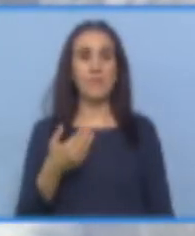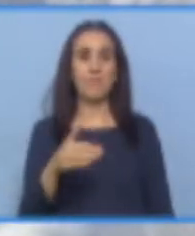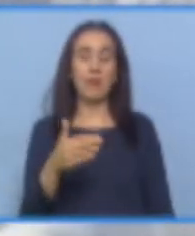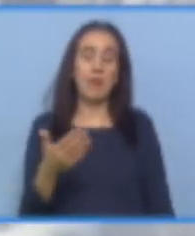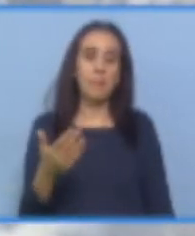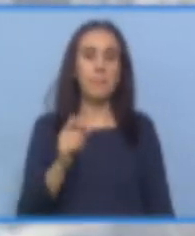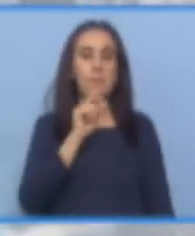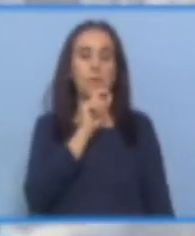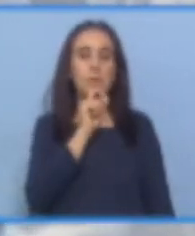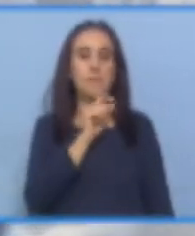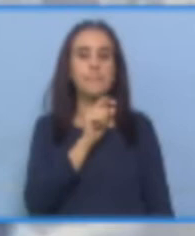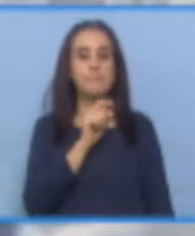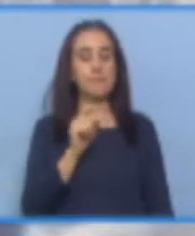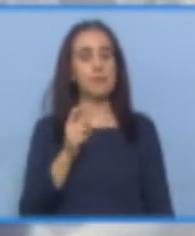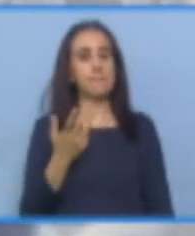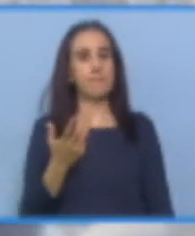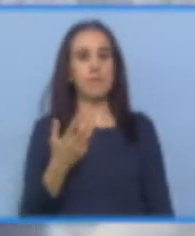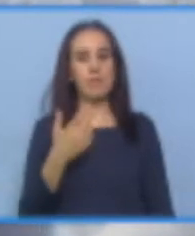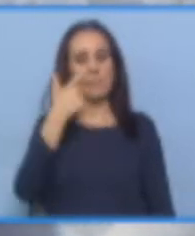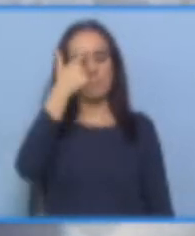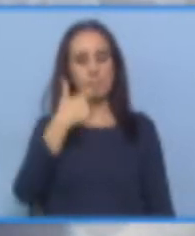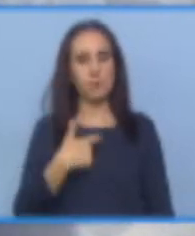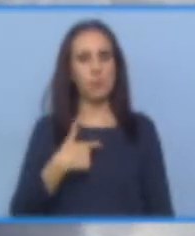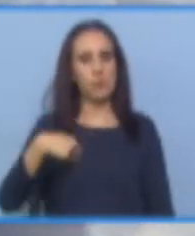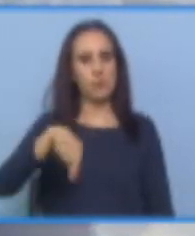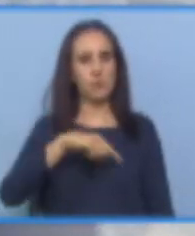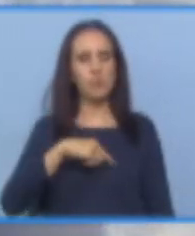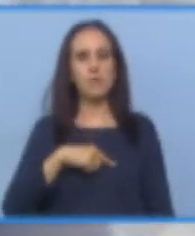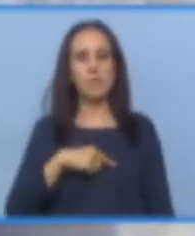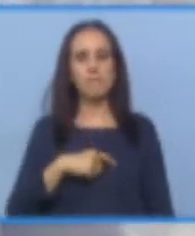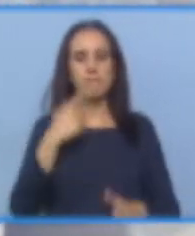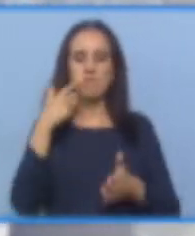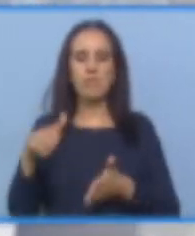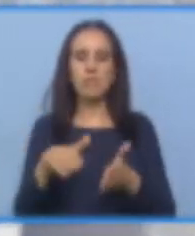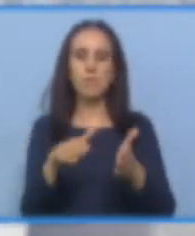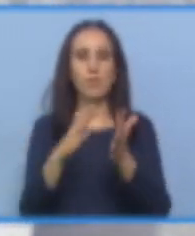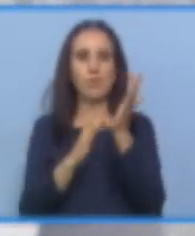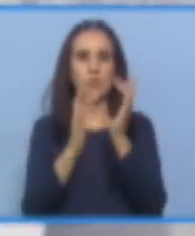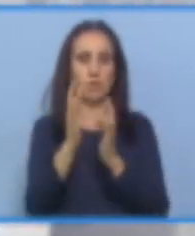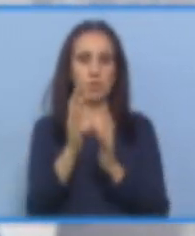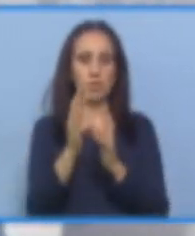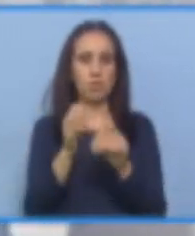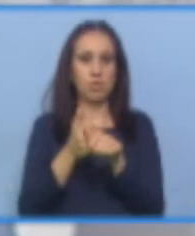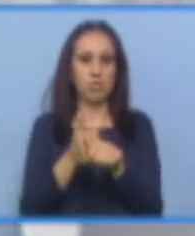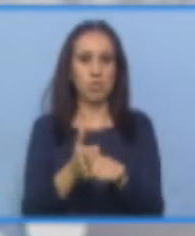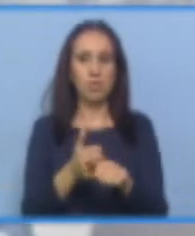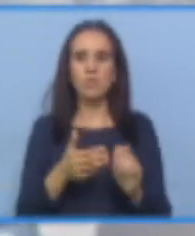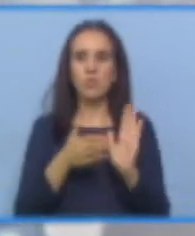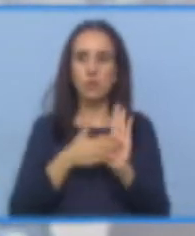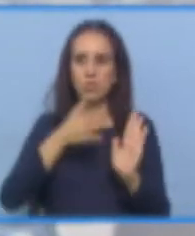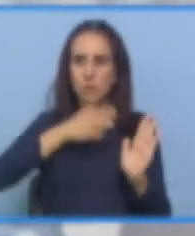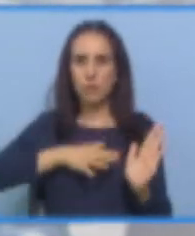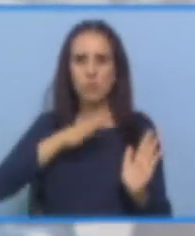é uma oportunidade para, enquanto pessoas que caminham no caminho de Cristo, ter